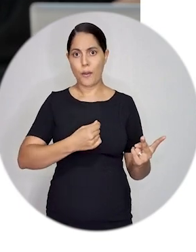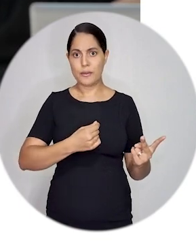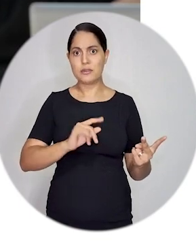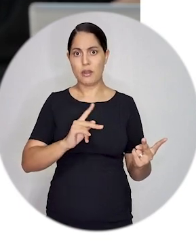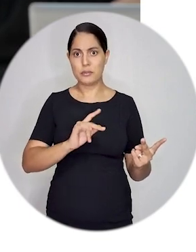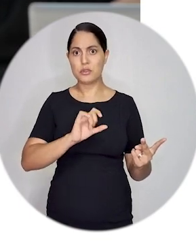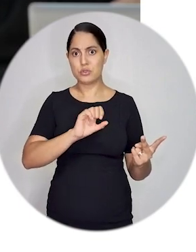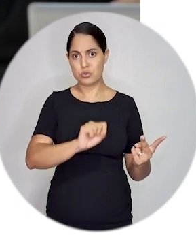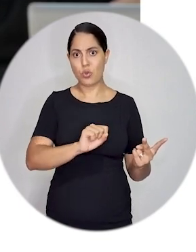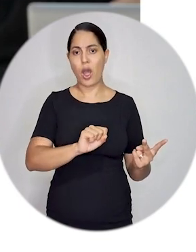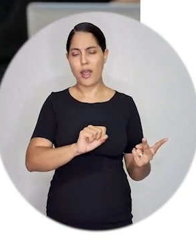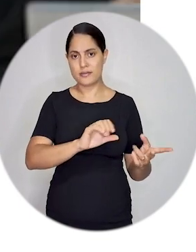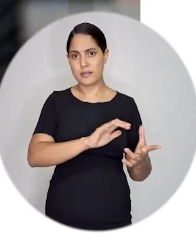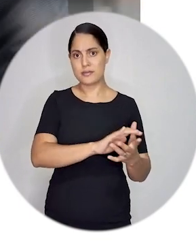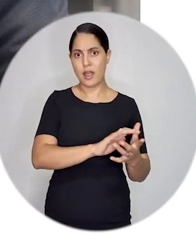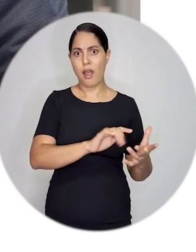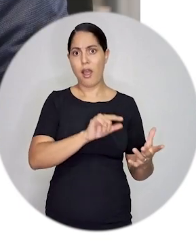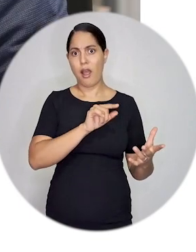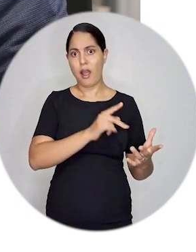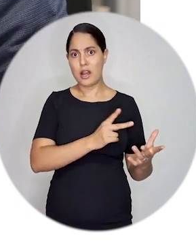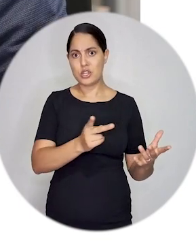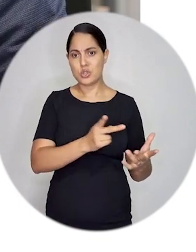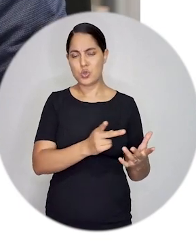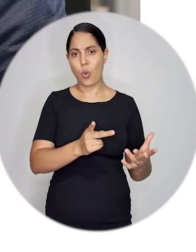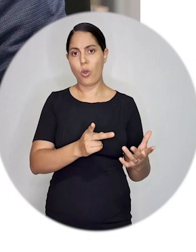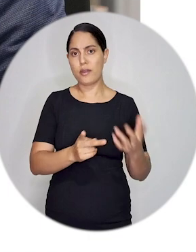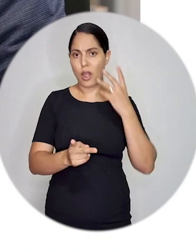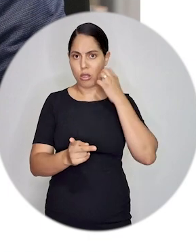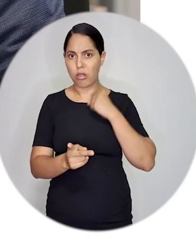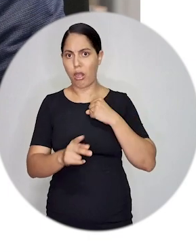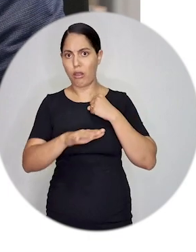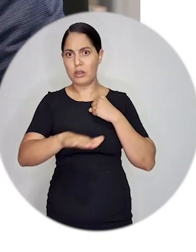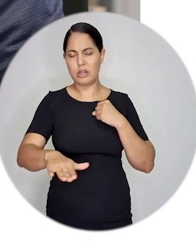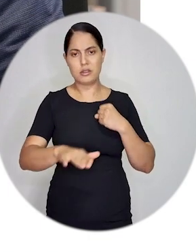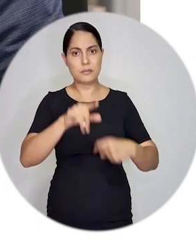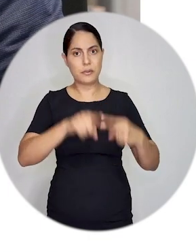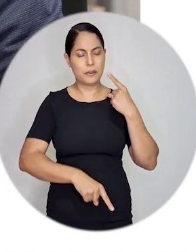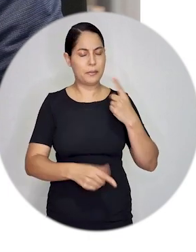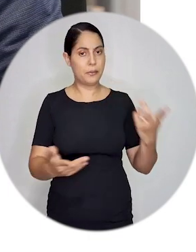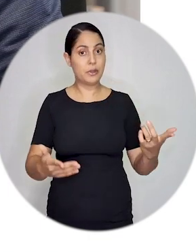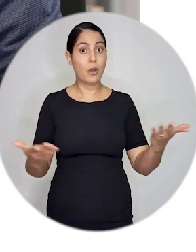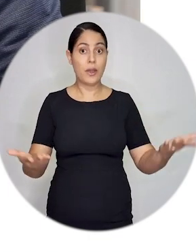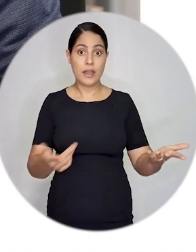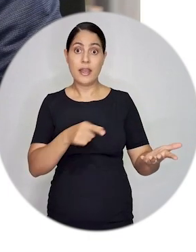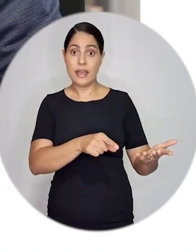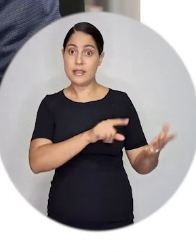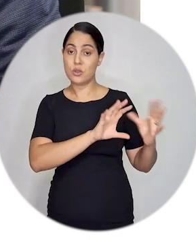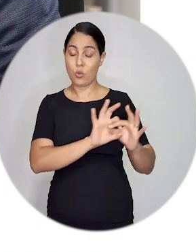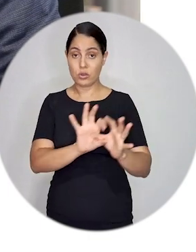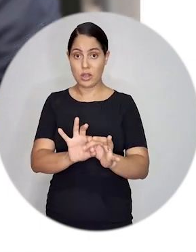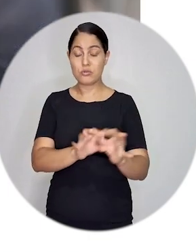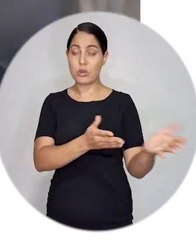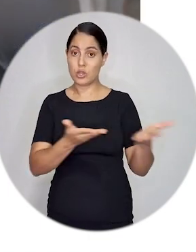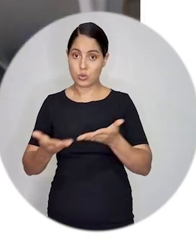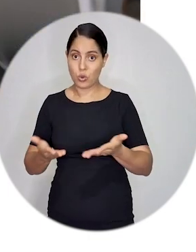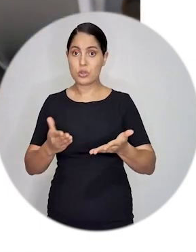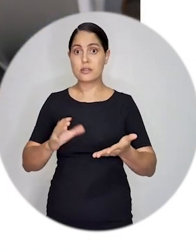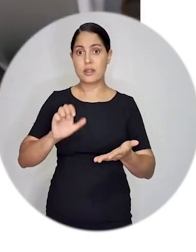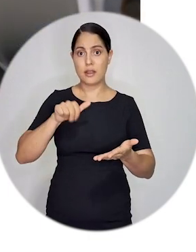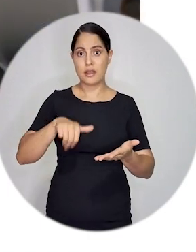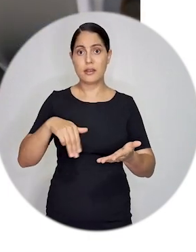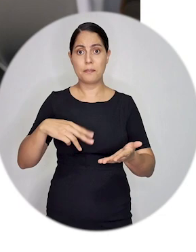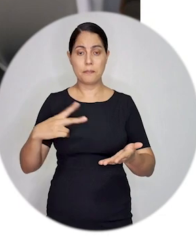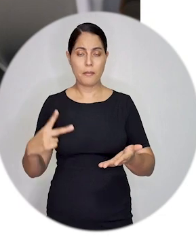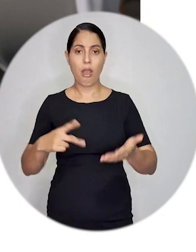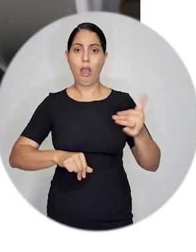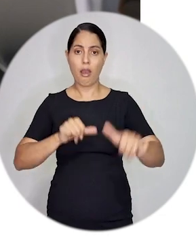ele trouxe esse caso para o CNMP analisar. Então, é muito importante essa